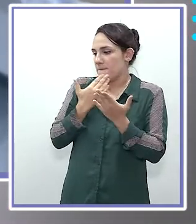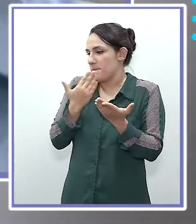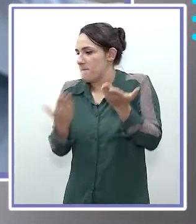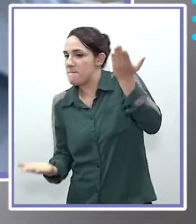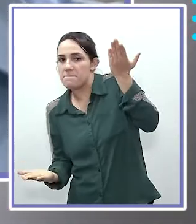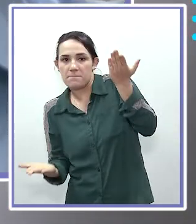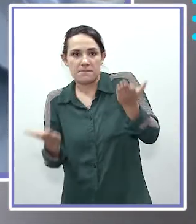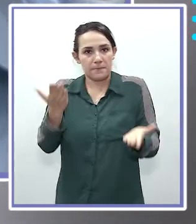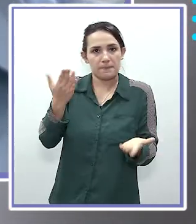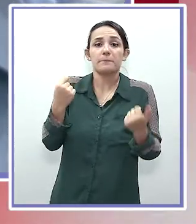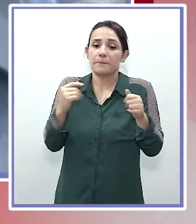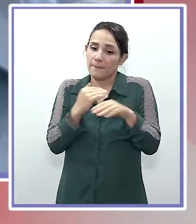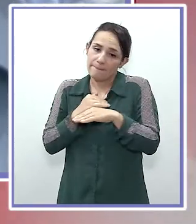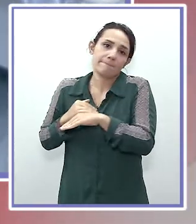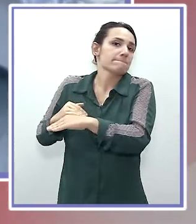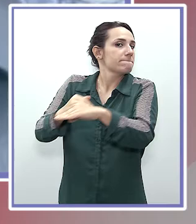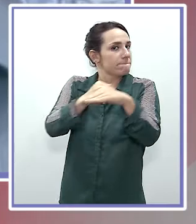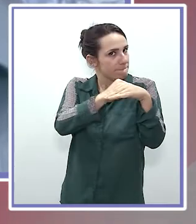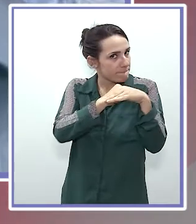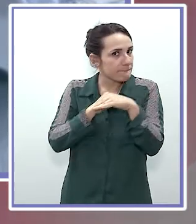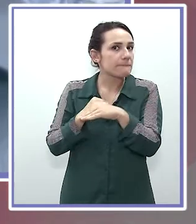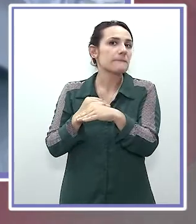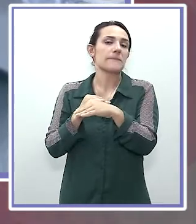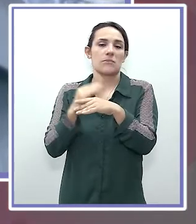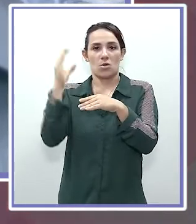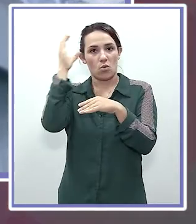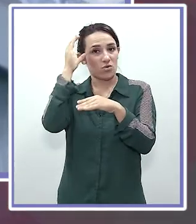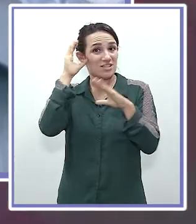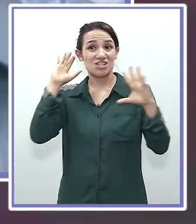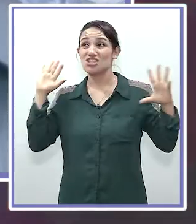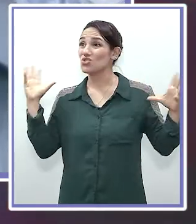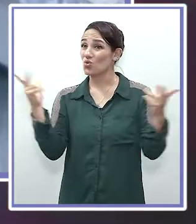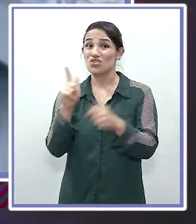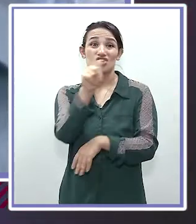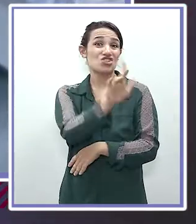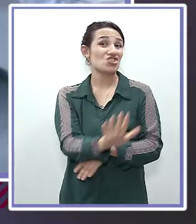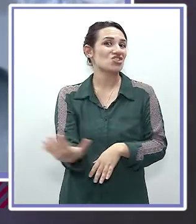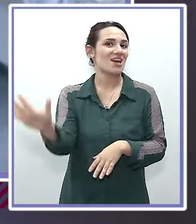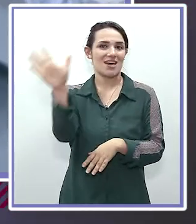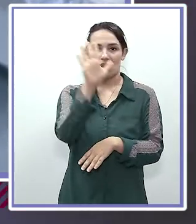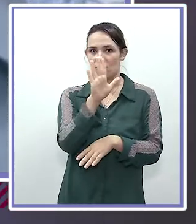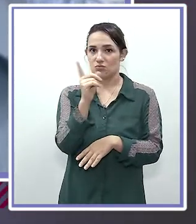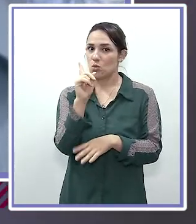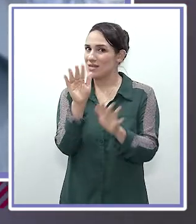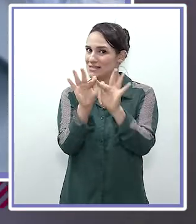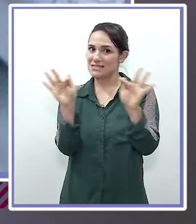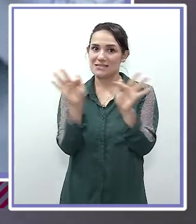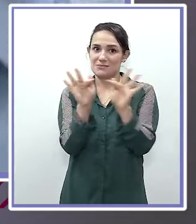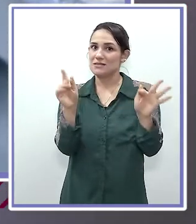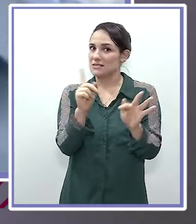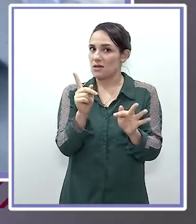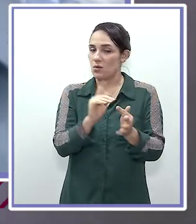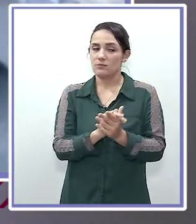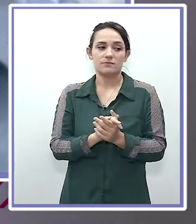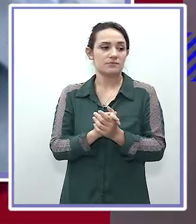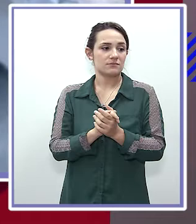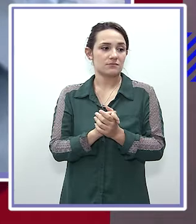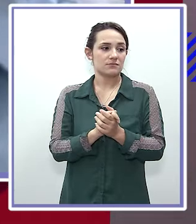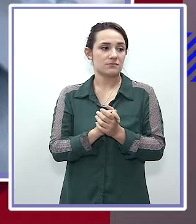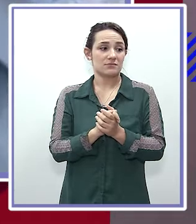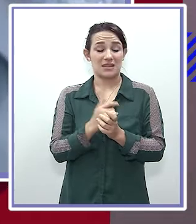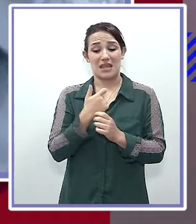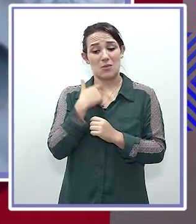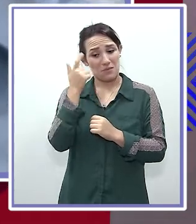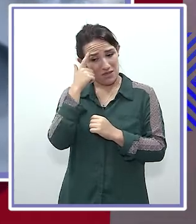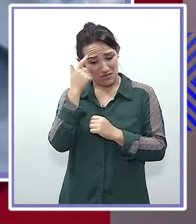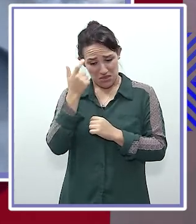relações que acontecem por conta de você ter uma usina. Então, não é tão simples, e eu não acredito que